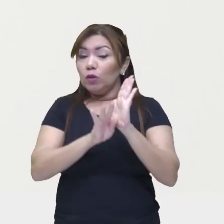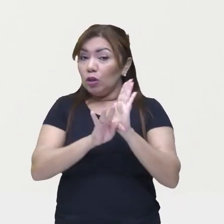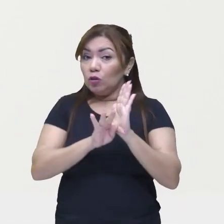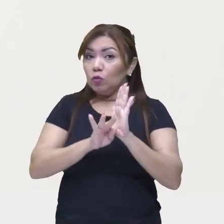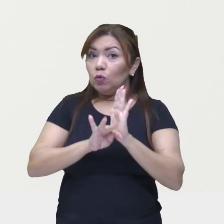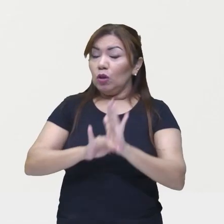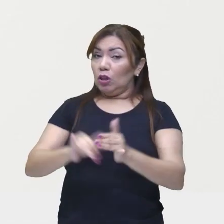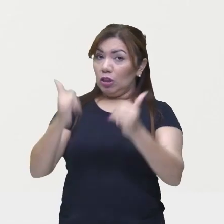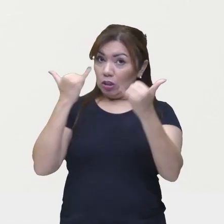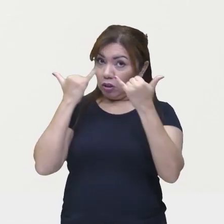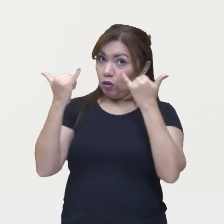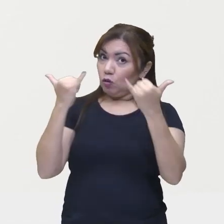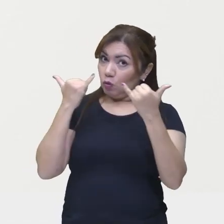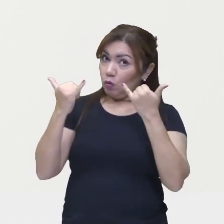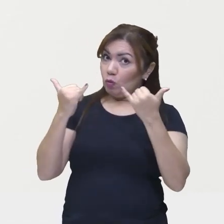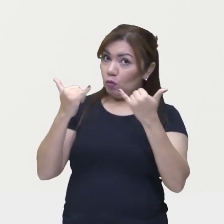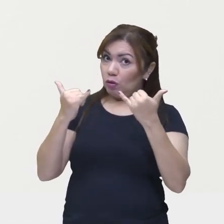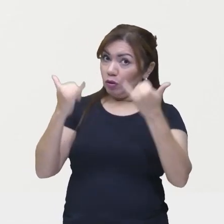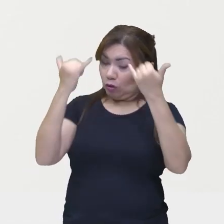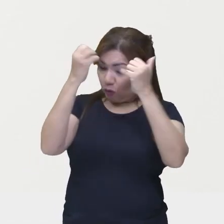finalidade dela é para